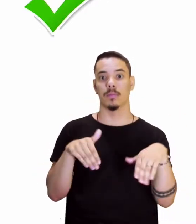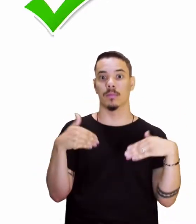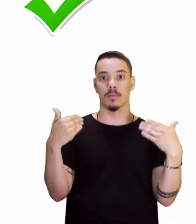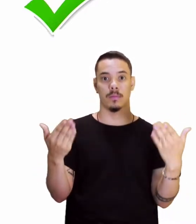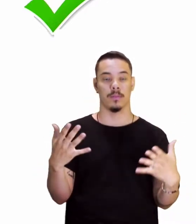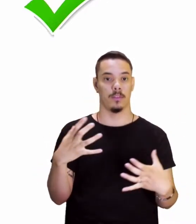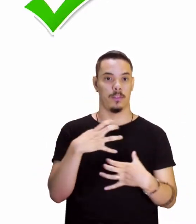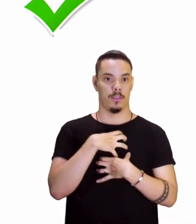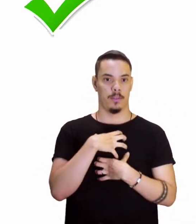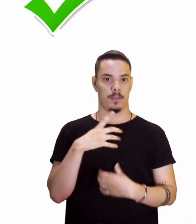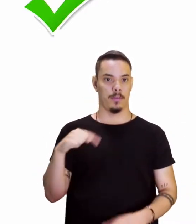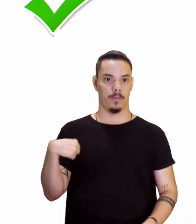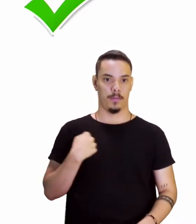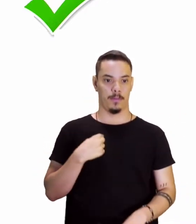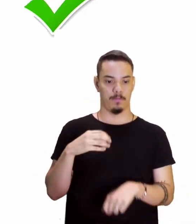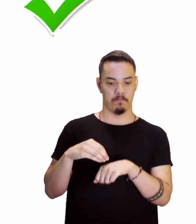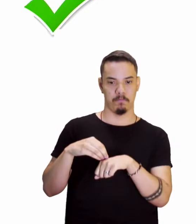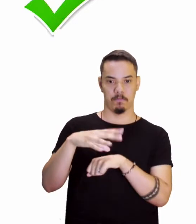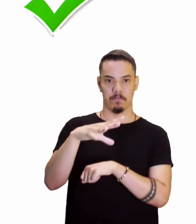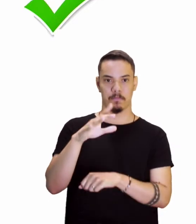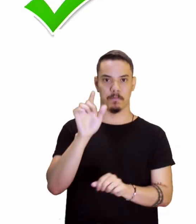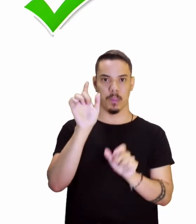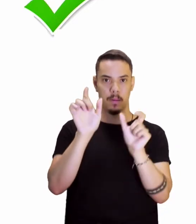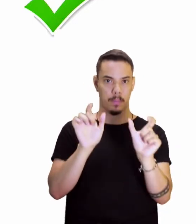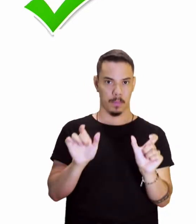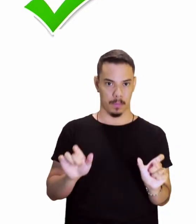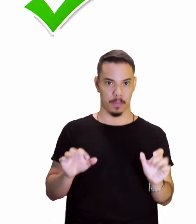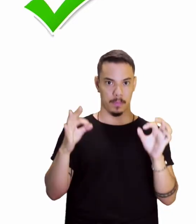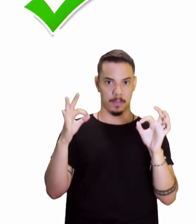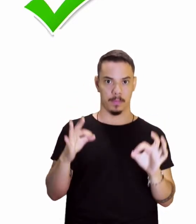quer passar, empregar a palavra?